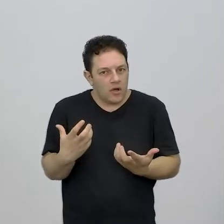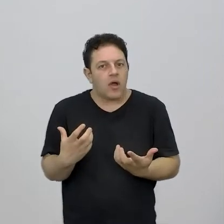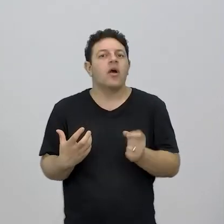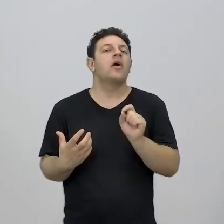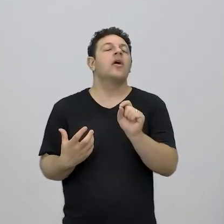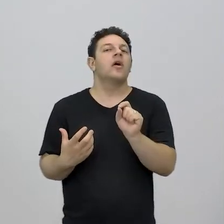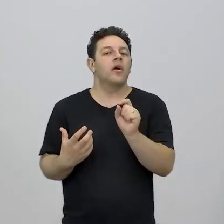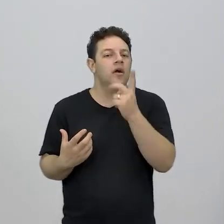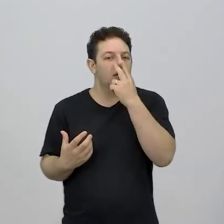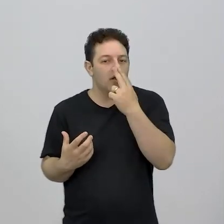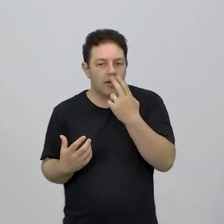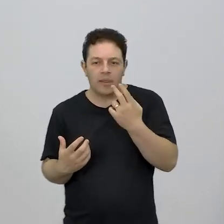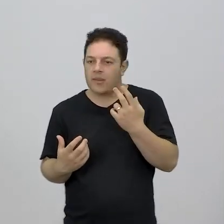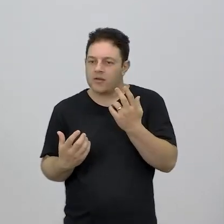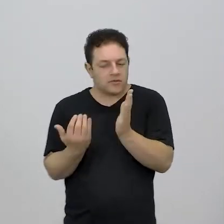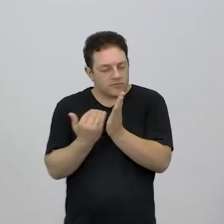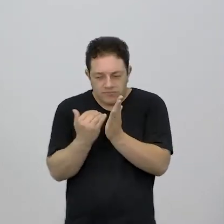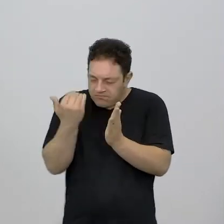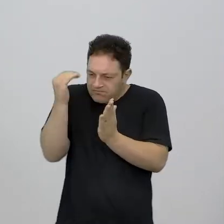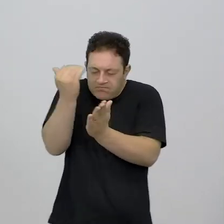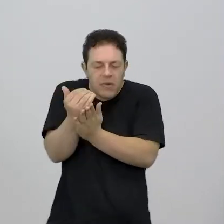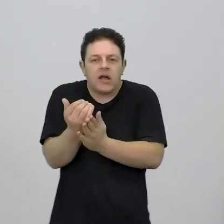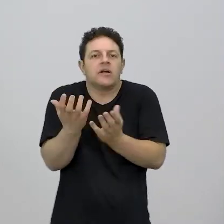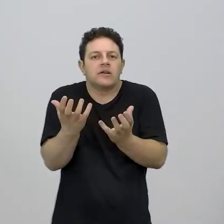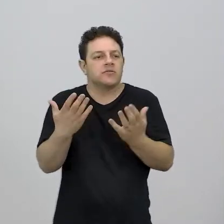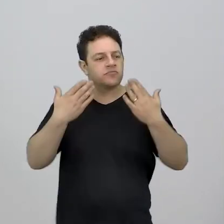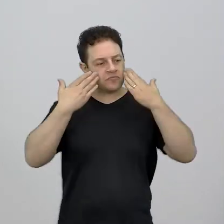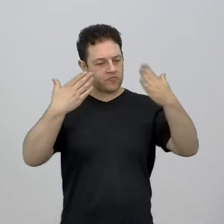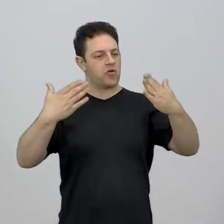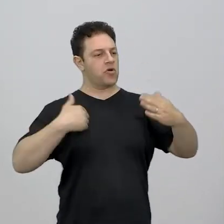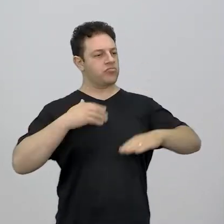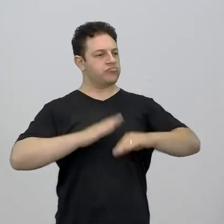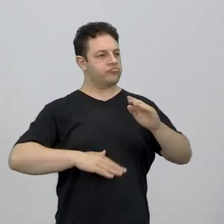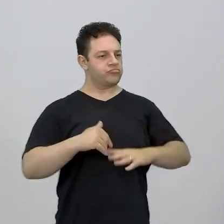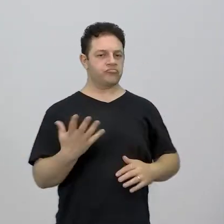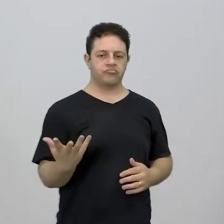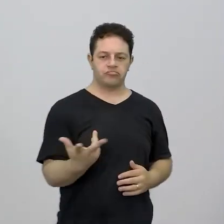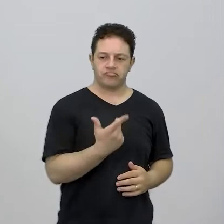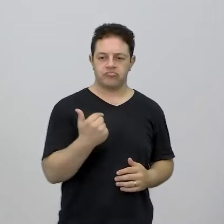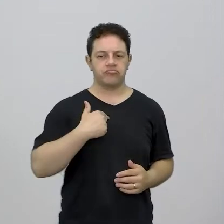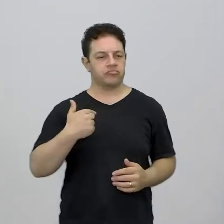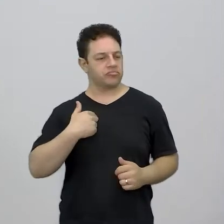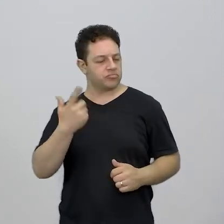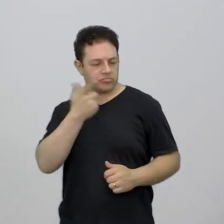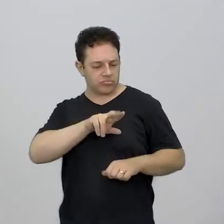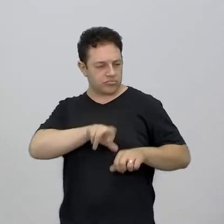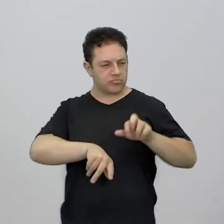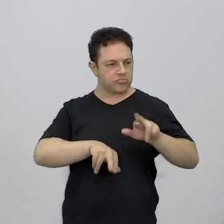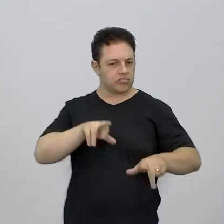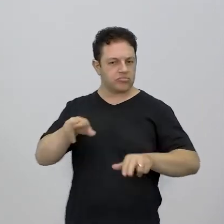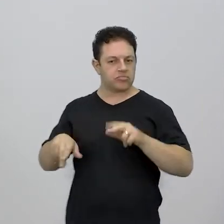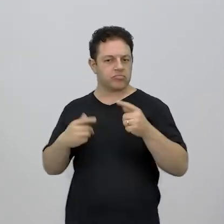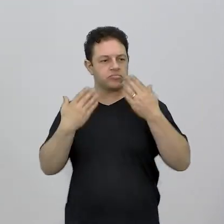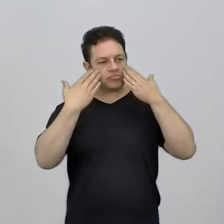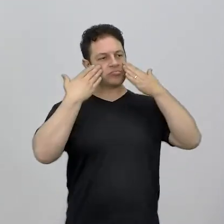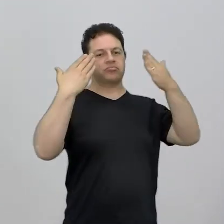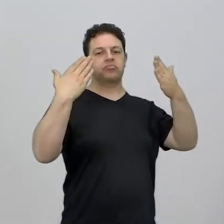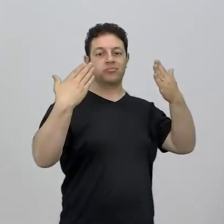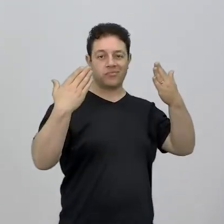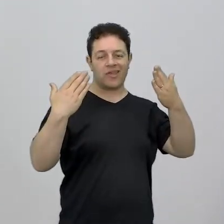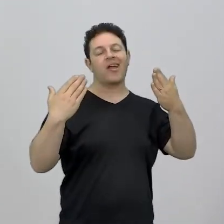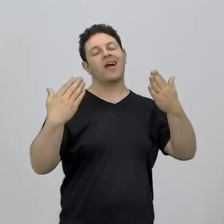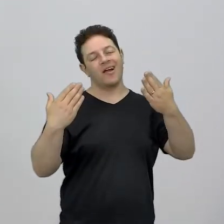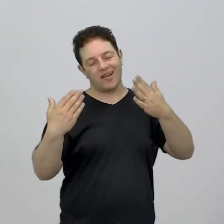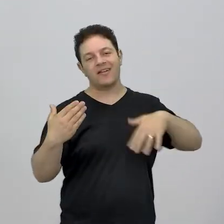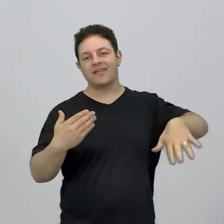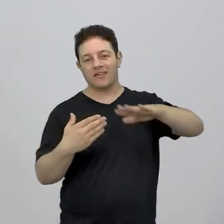também, no máximo possível, de mostrar sua eficiência, sua prestatividade. E nesse sentido,